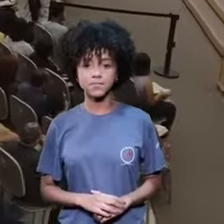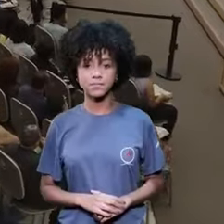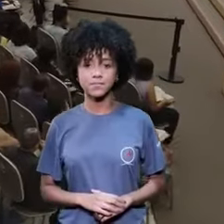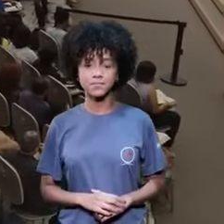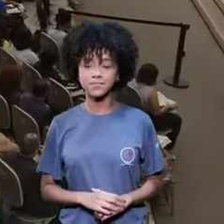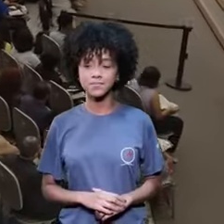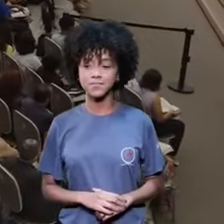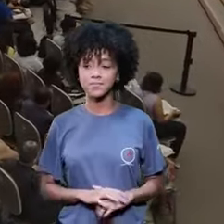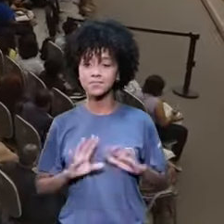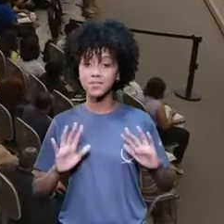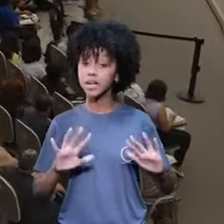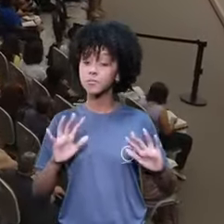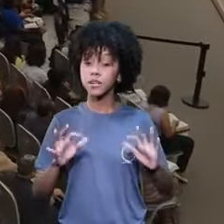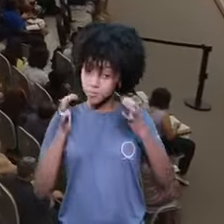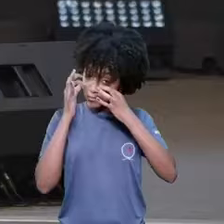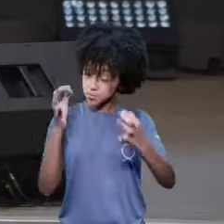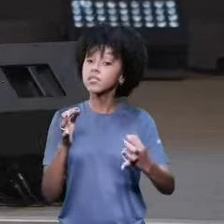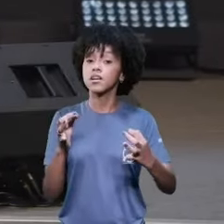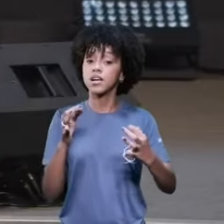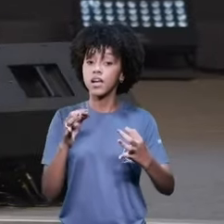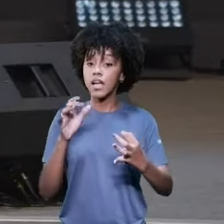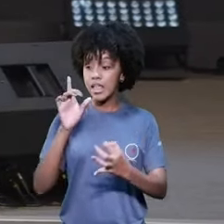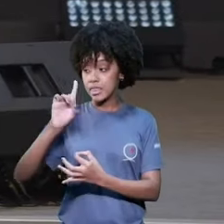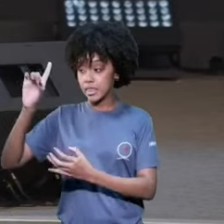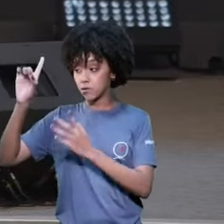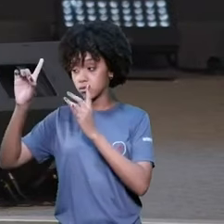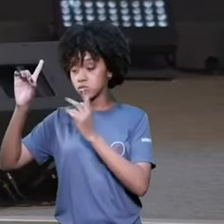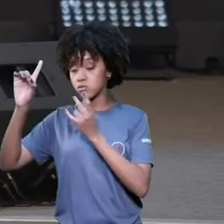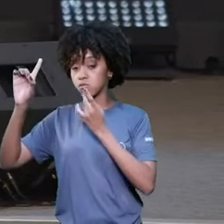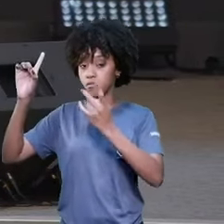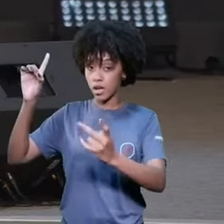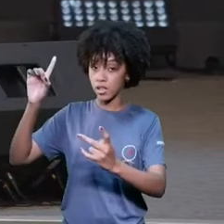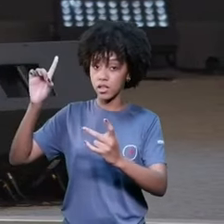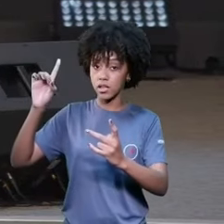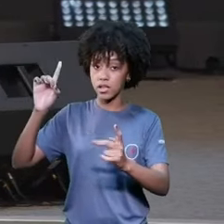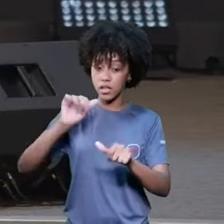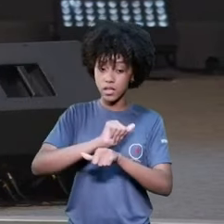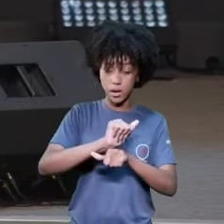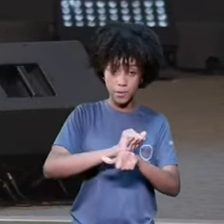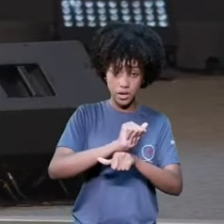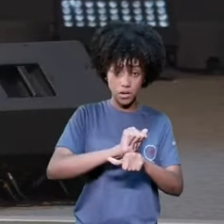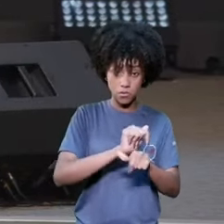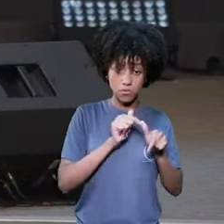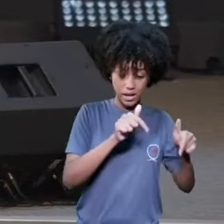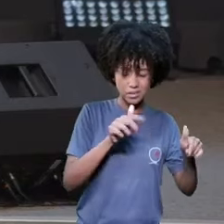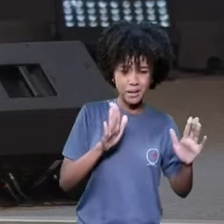Só que escute, entre o que Deus fala e o que Ele realiza, existe um tempo,